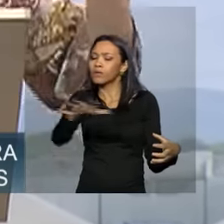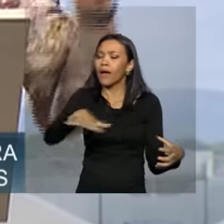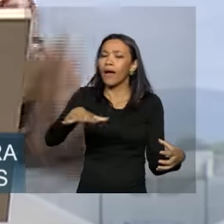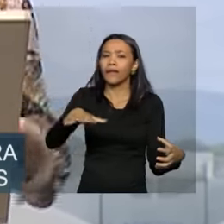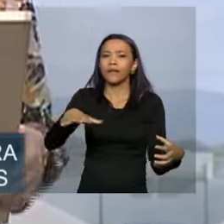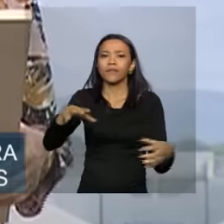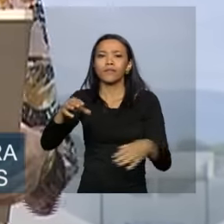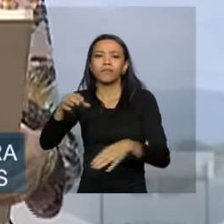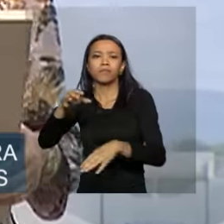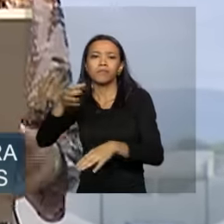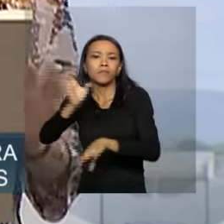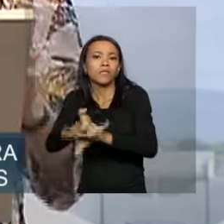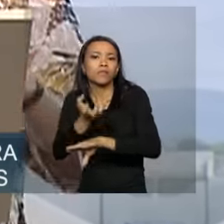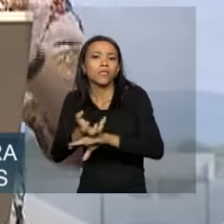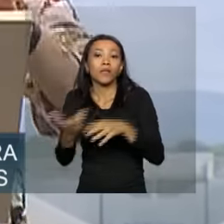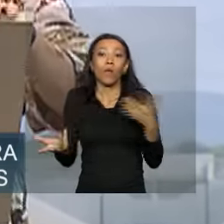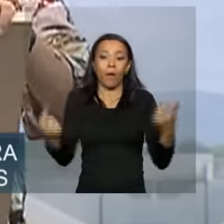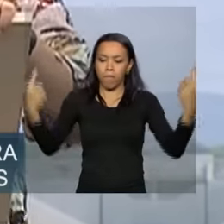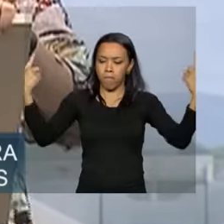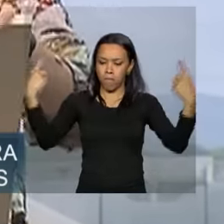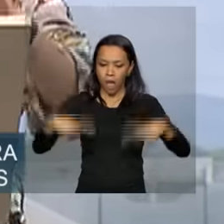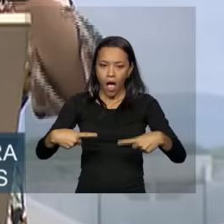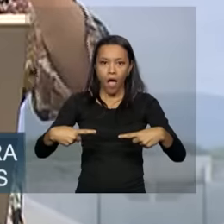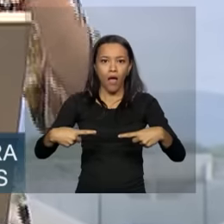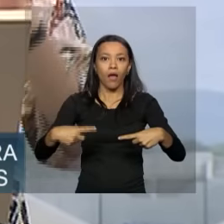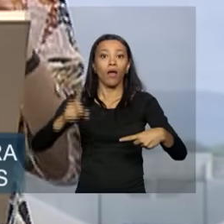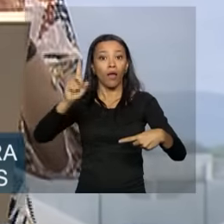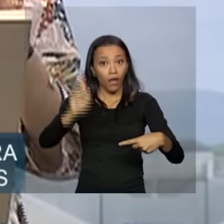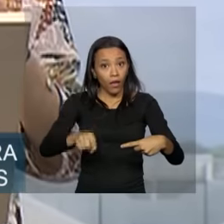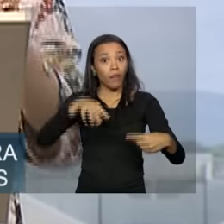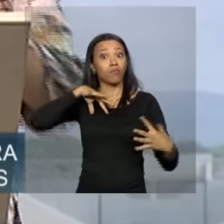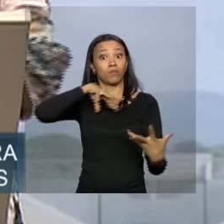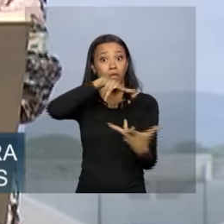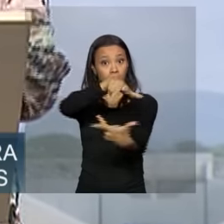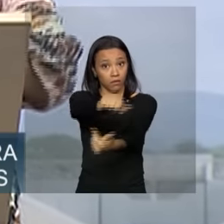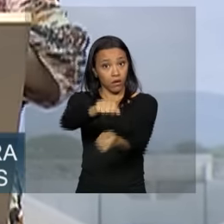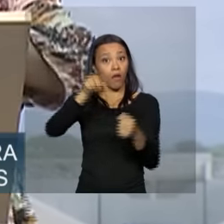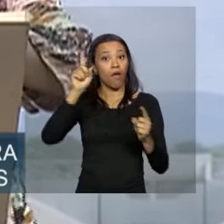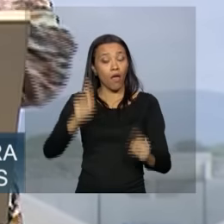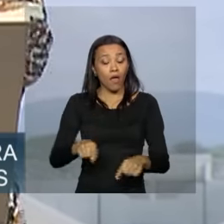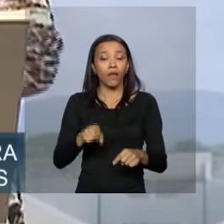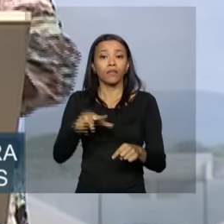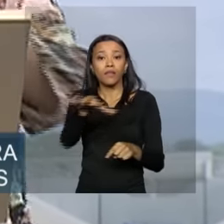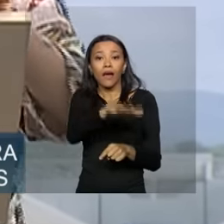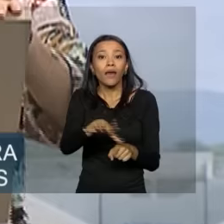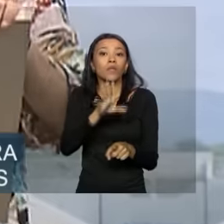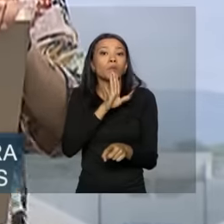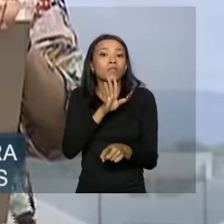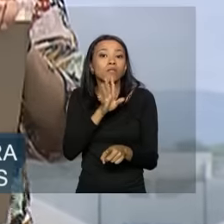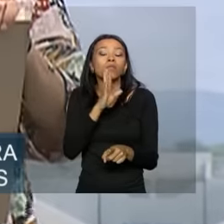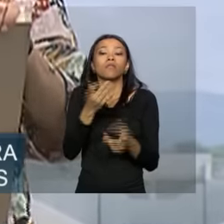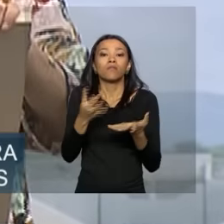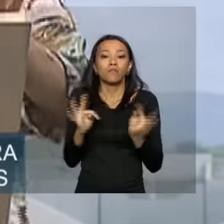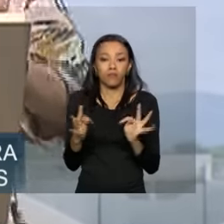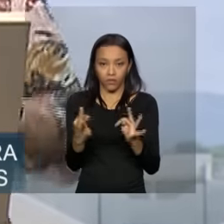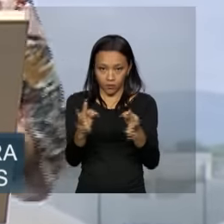ela é internacional. E é uma área do conhecimento e da inovação e da